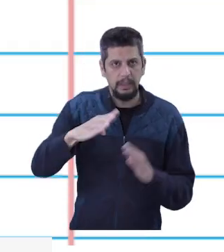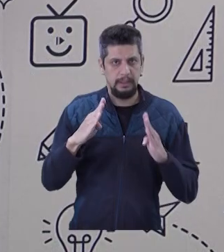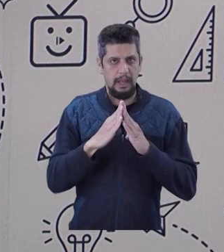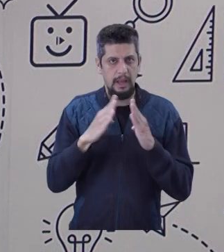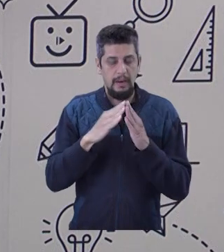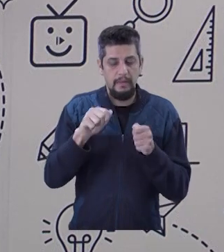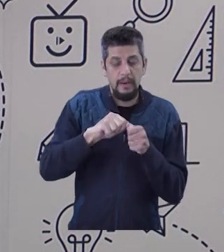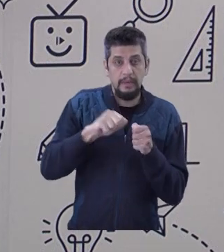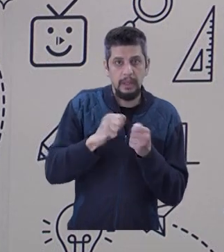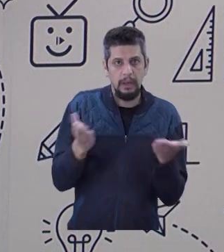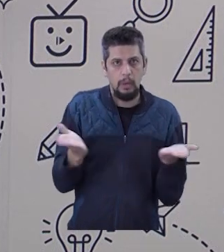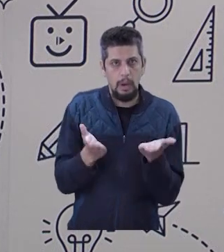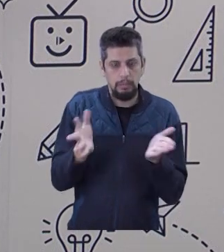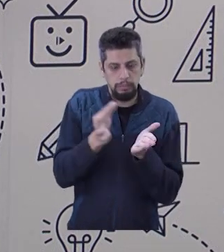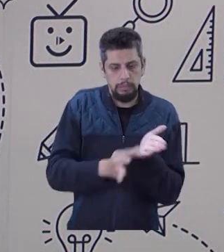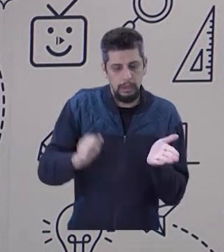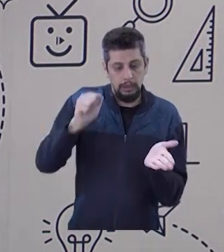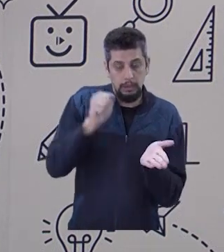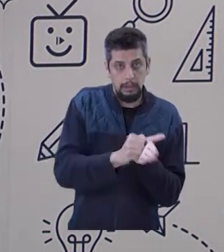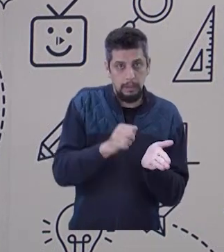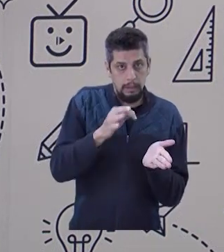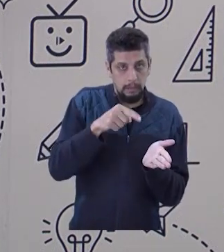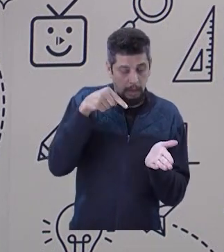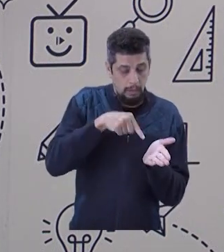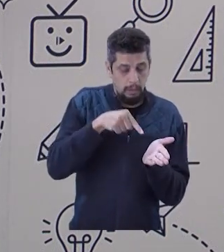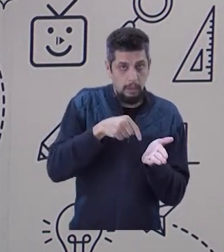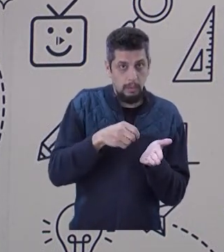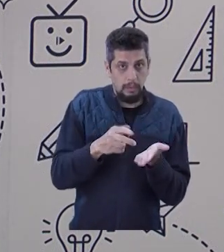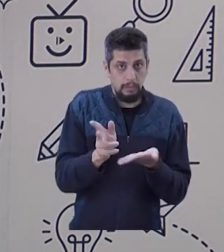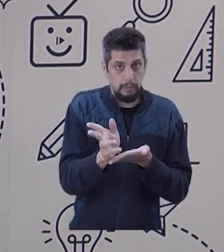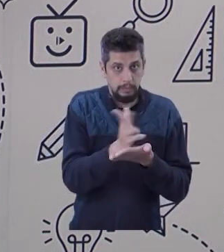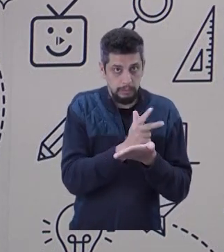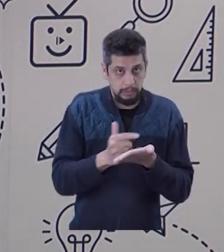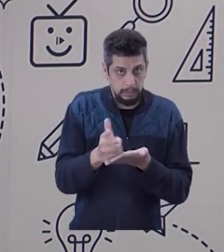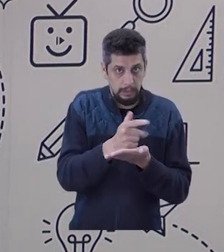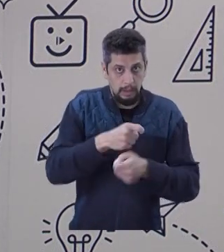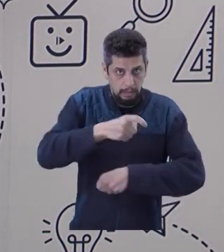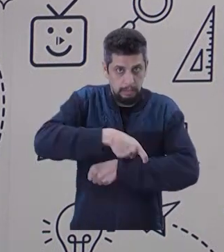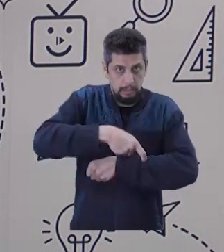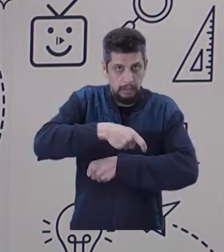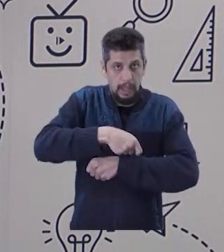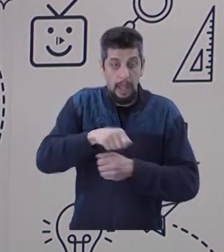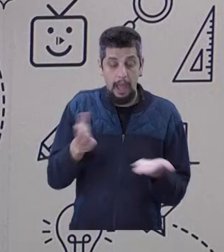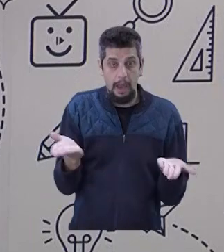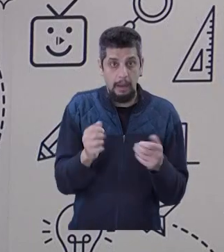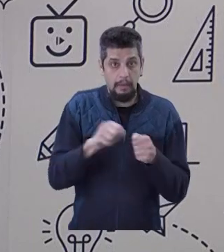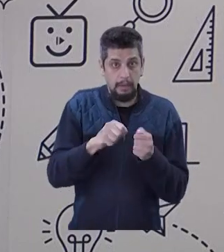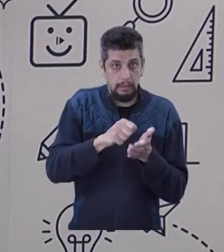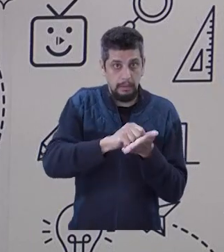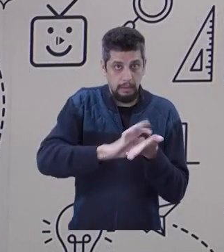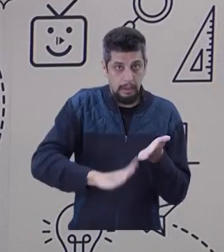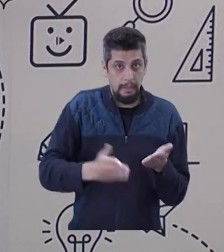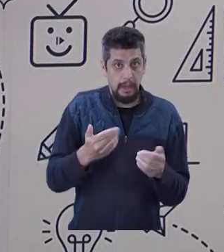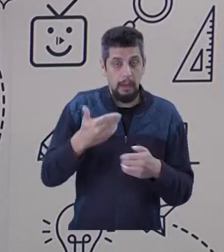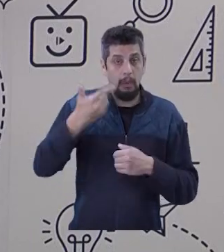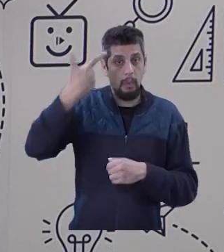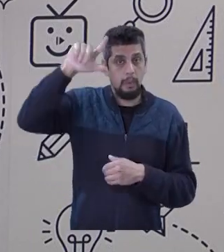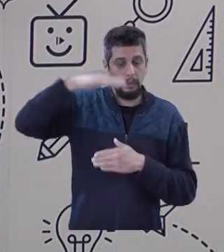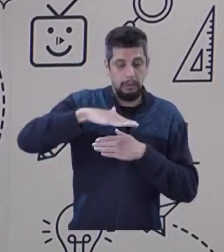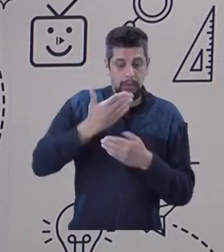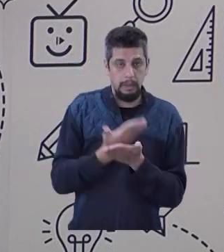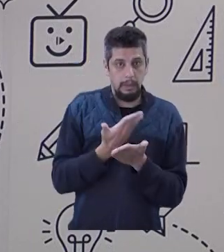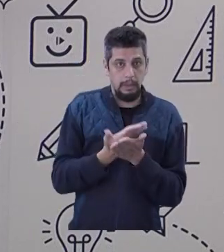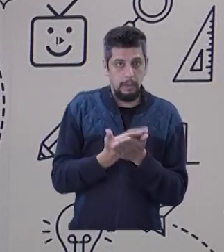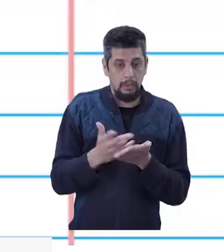Aí em casa vão fazer agora, vão registrar no caderno o desenho de um relógio, ok? Fica como uma tarefa para a próxima